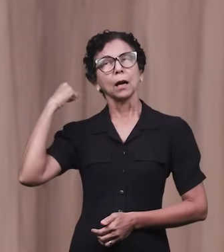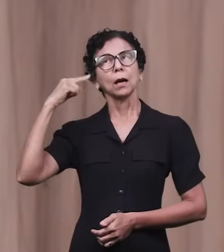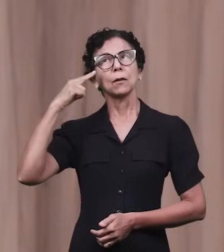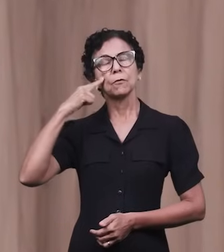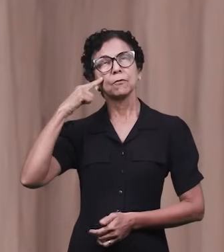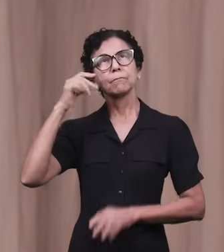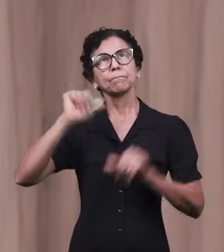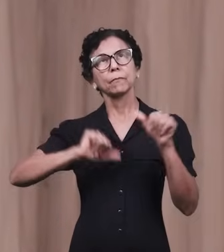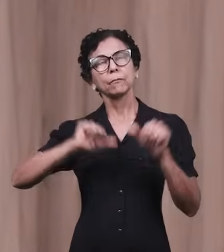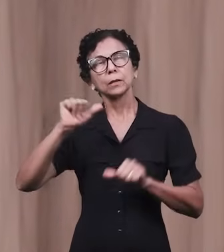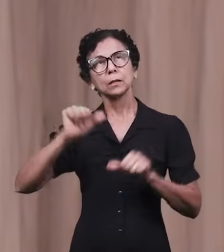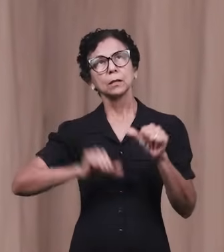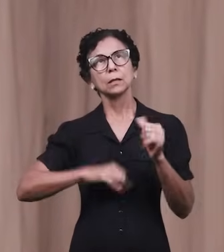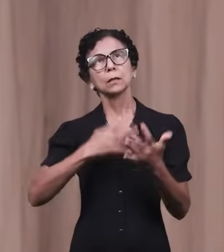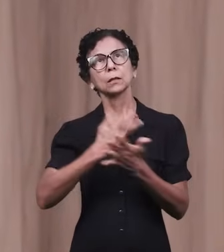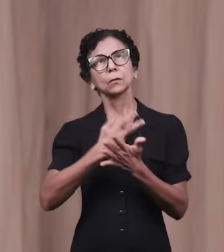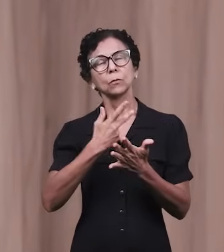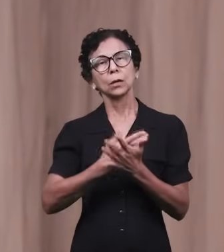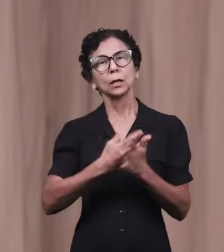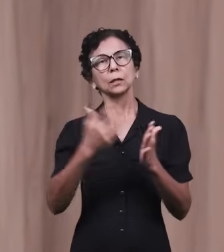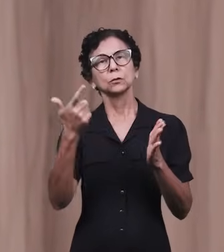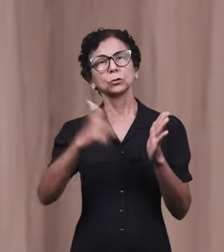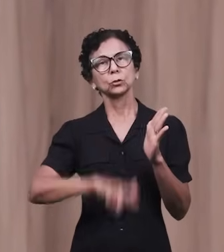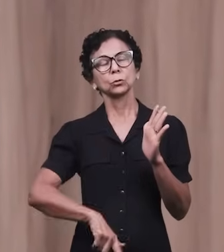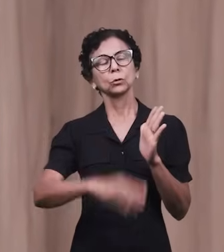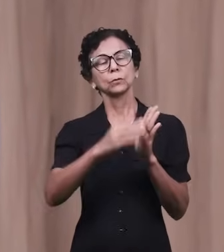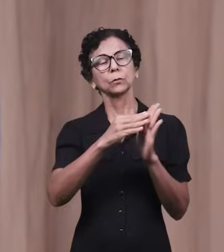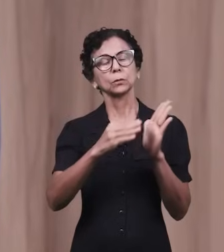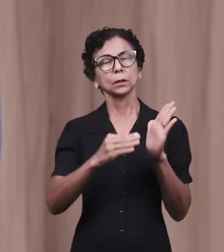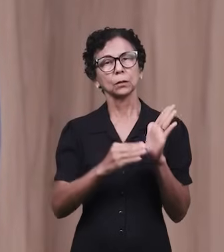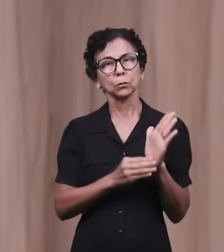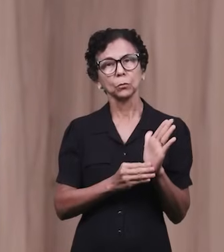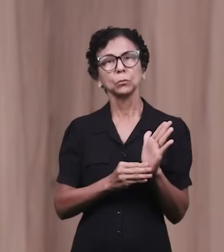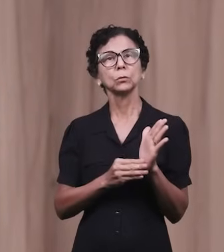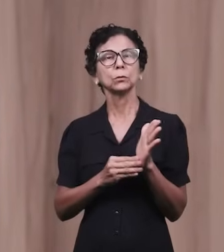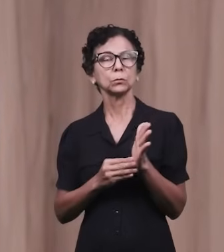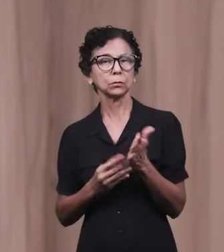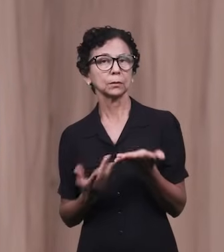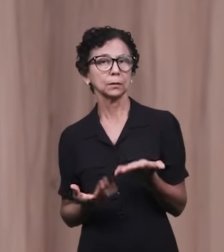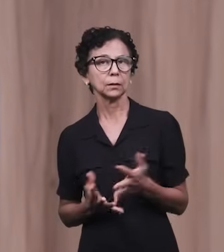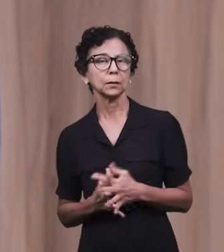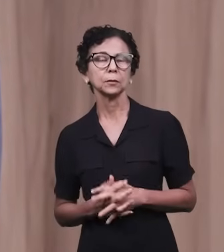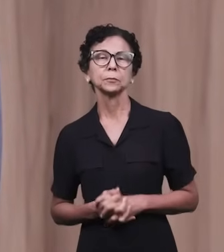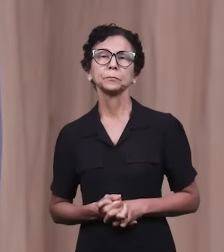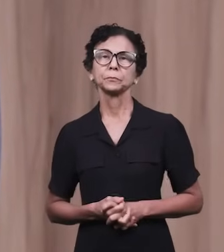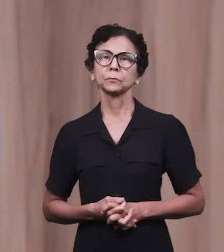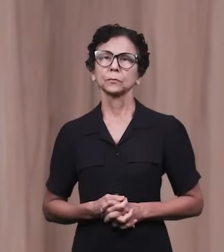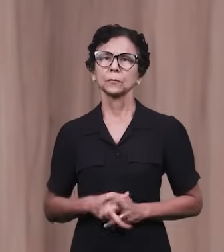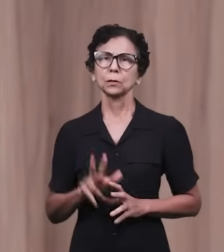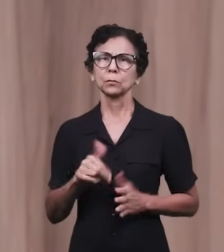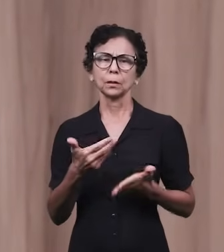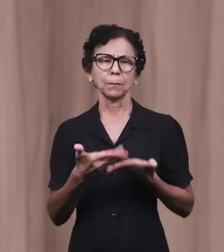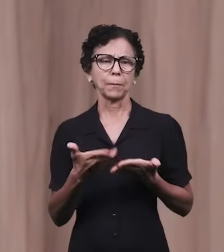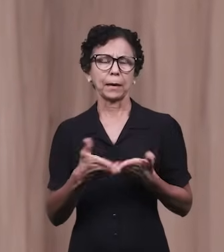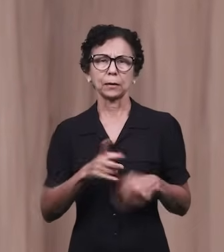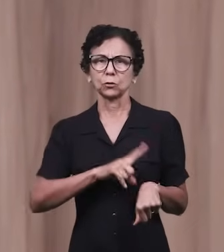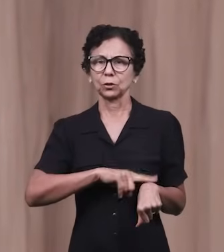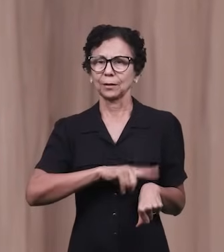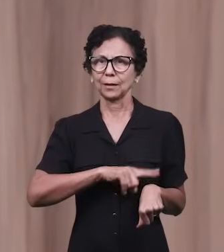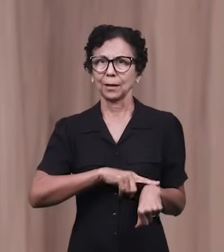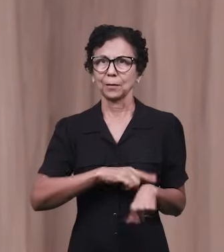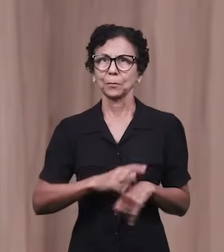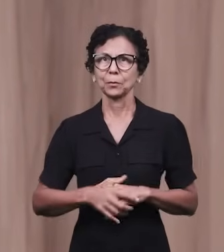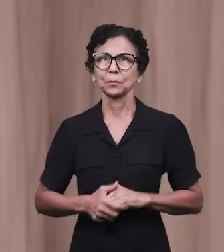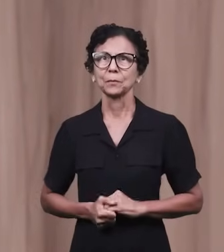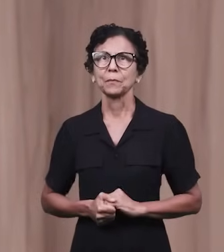revisar o conteúdo. Aprendizagem, estudo, né? Educação nunca é um tempo perdido. Aquele 1 ano, às vezes ele pensa, eu estudei no